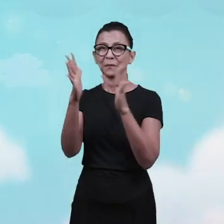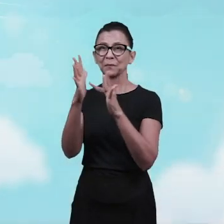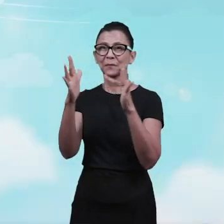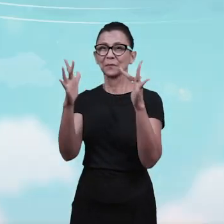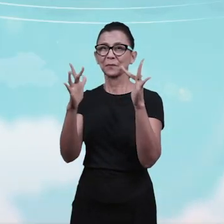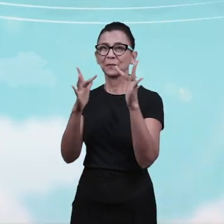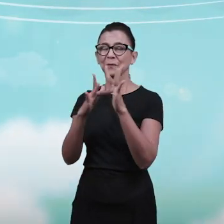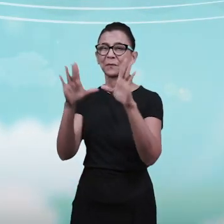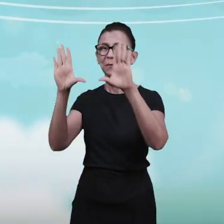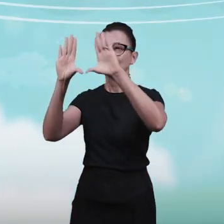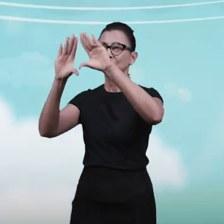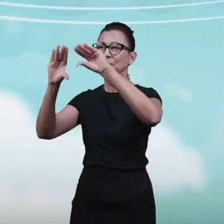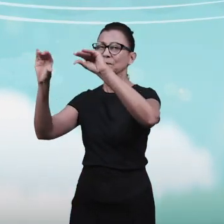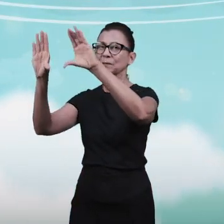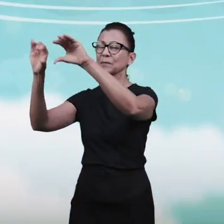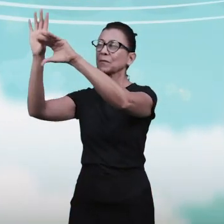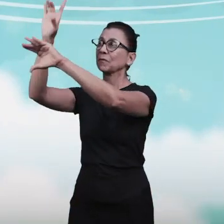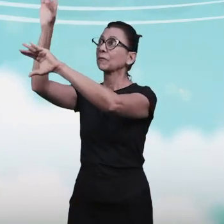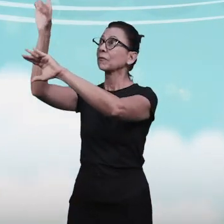vem nos